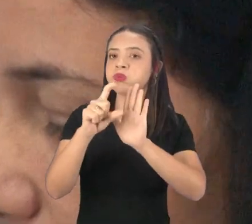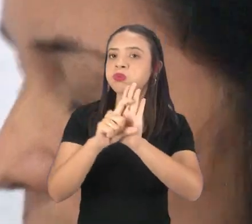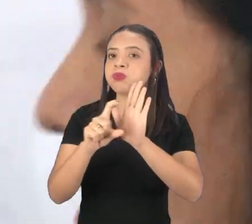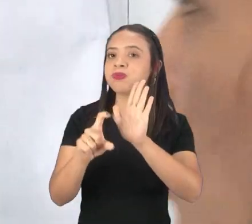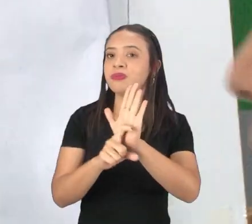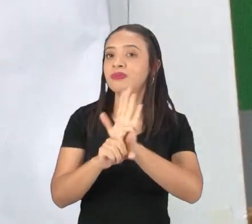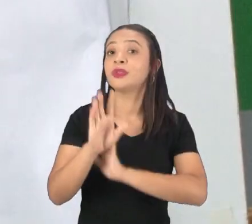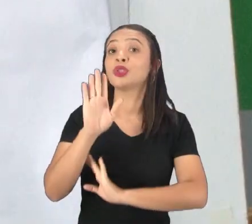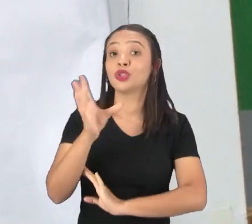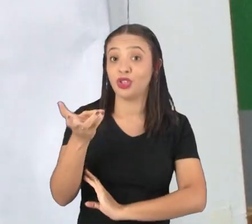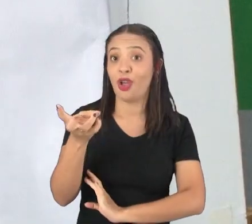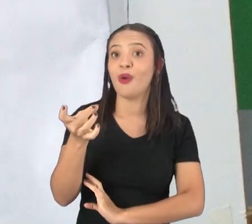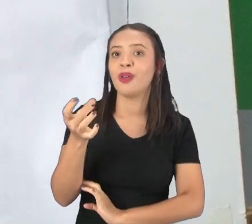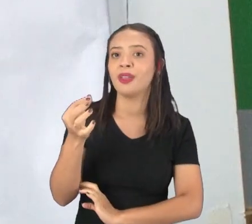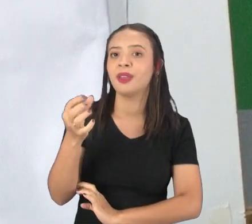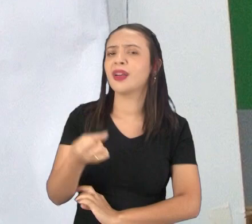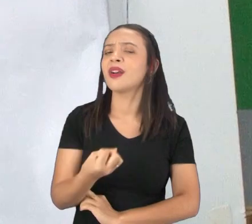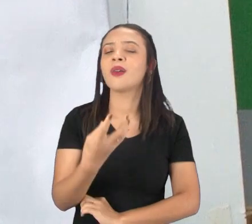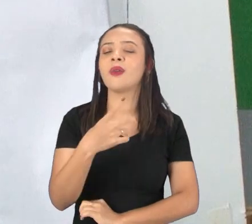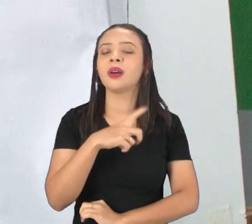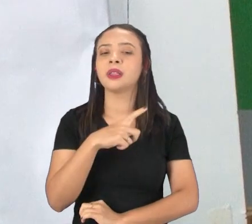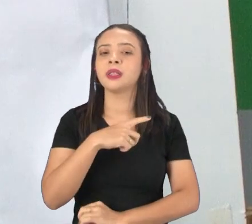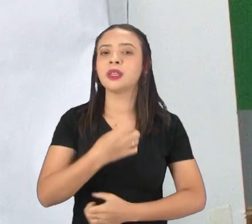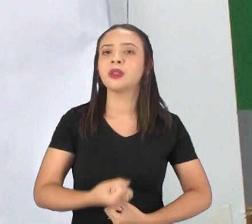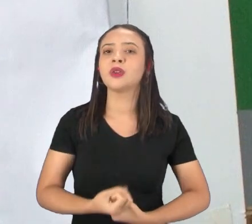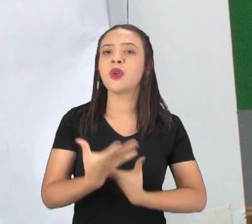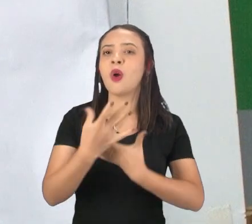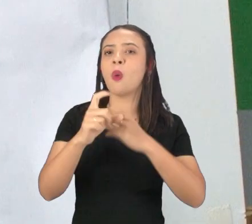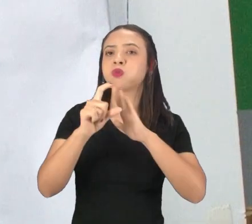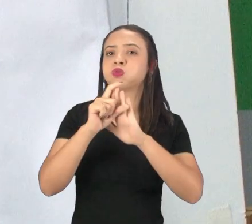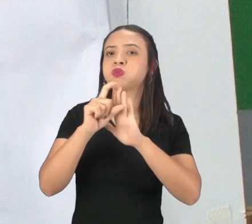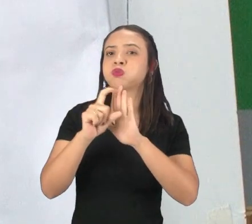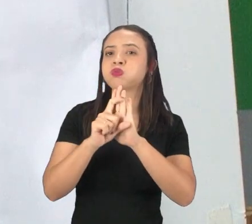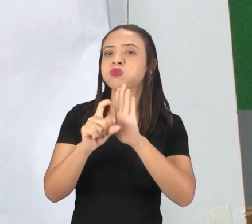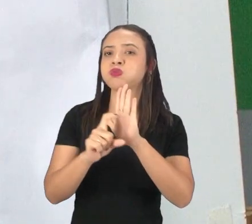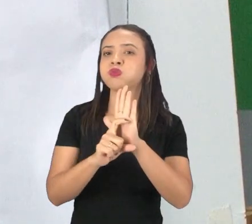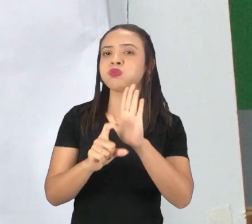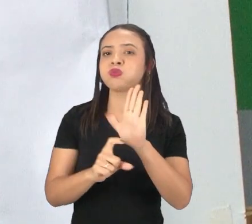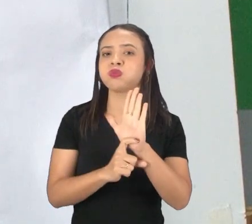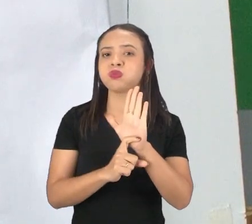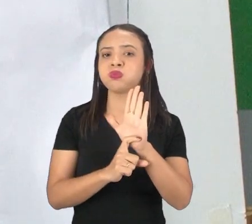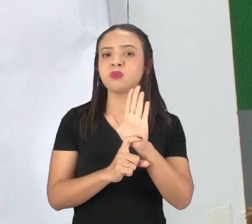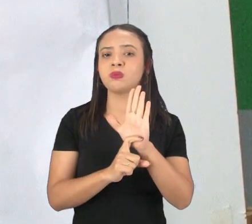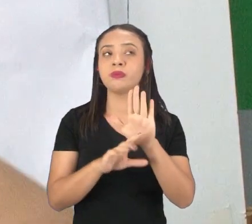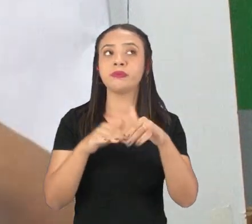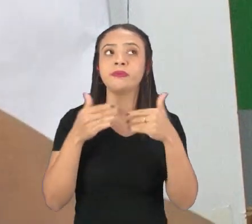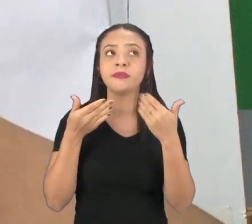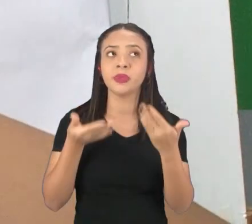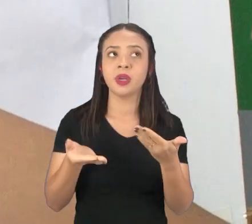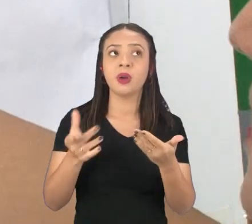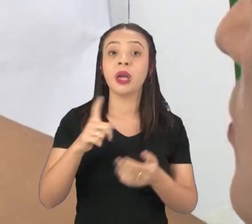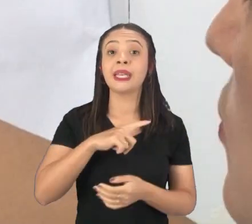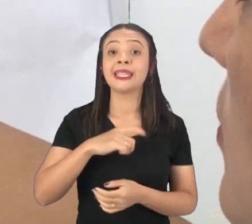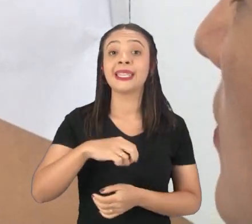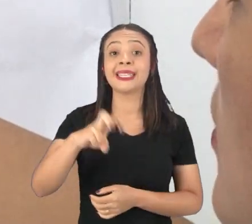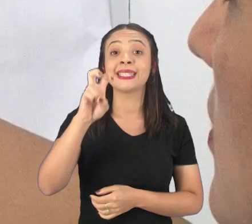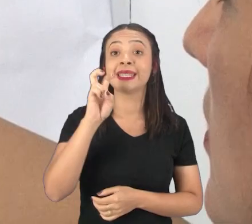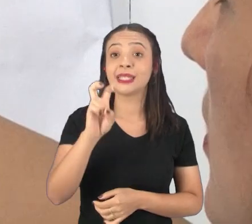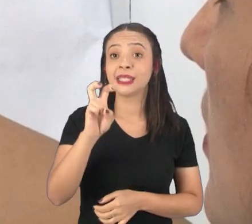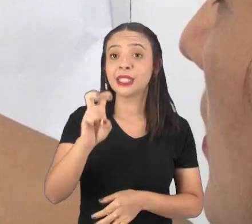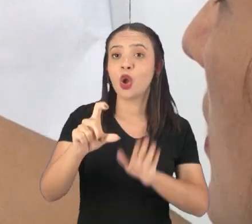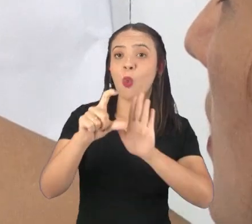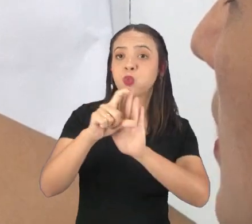de contar. Quantas estrofes tem um poema? Nós acabamos de ler, né? Agora, tem